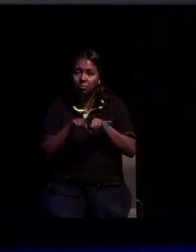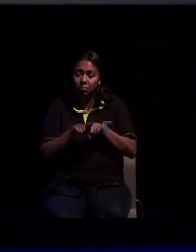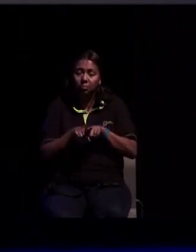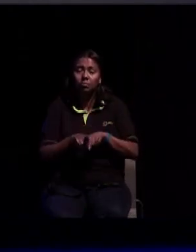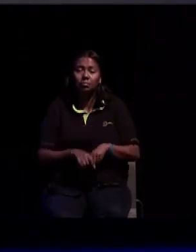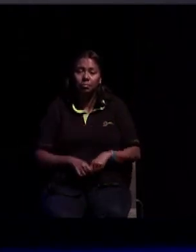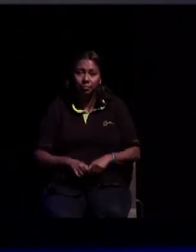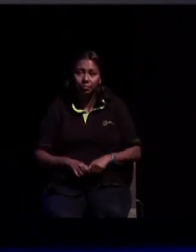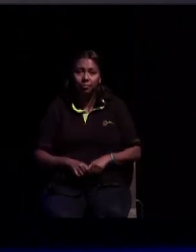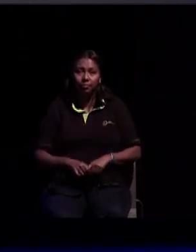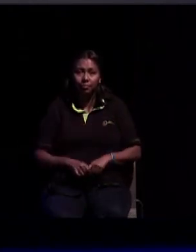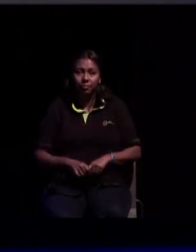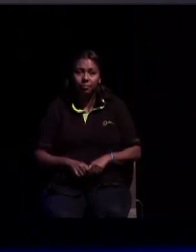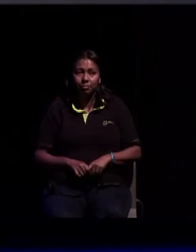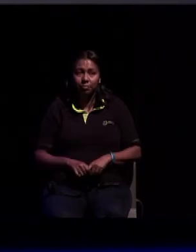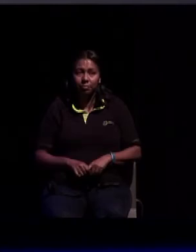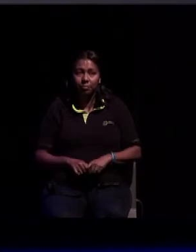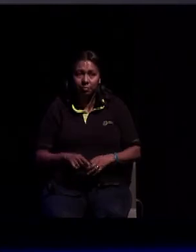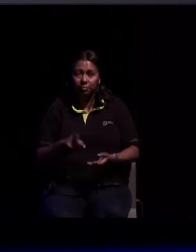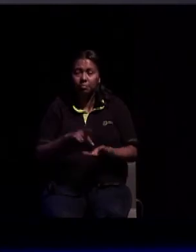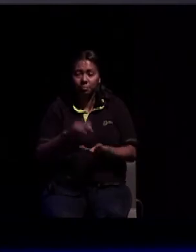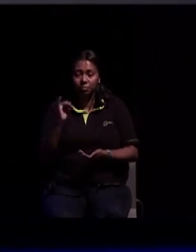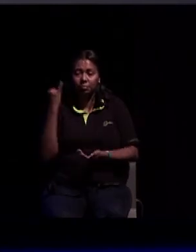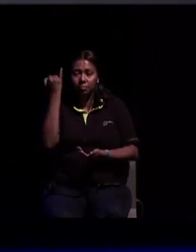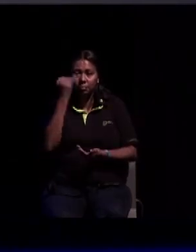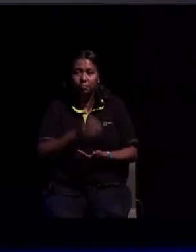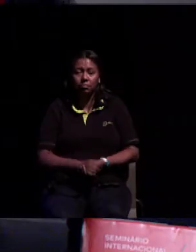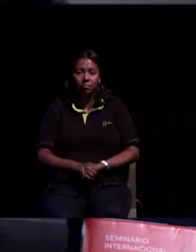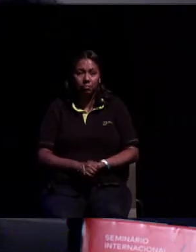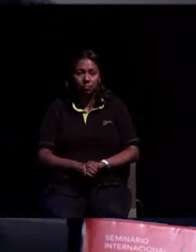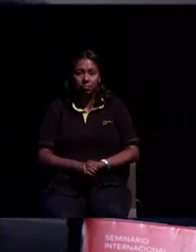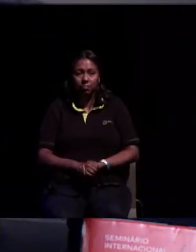acho que é um aspecto extremamente importante.